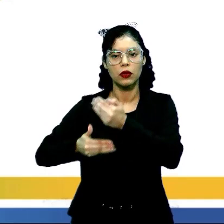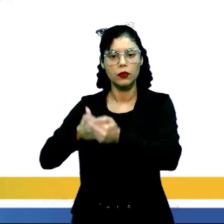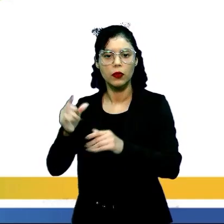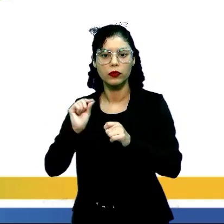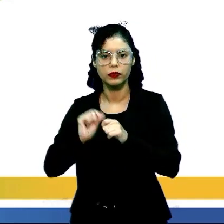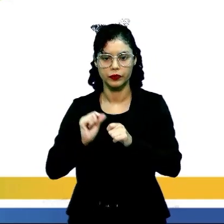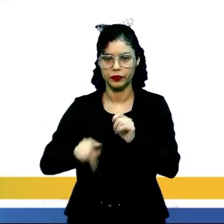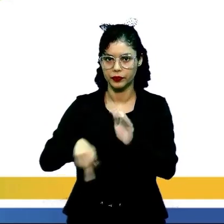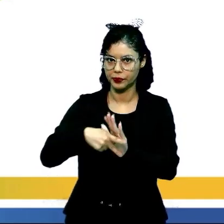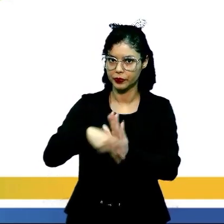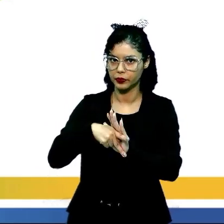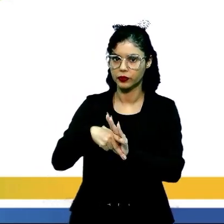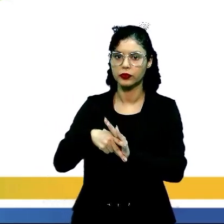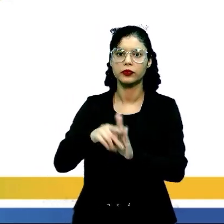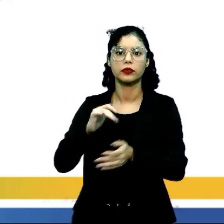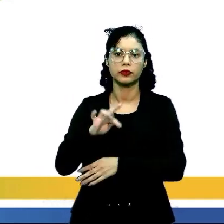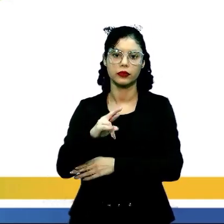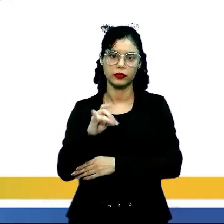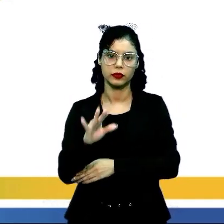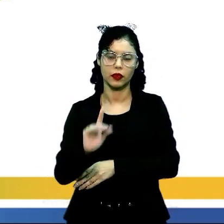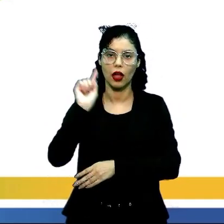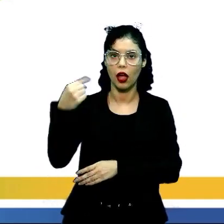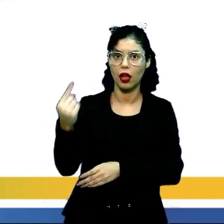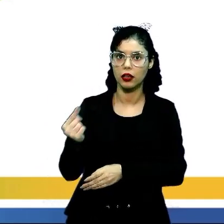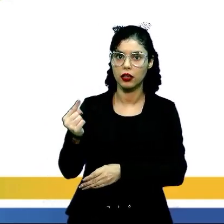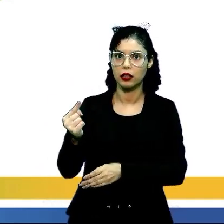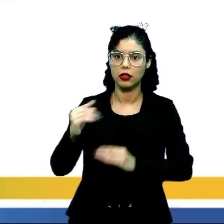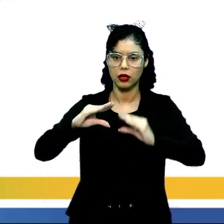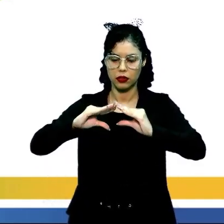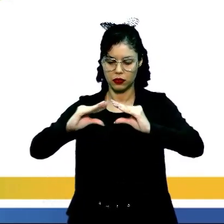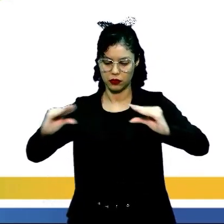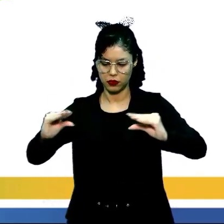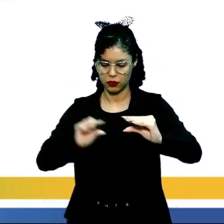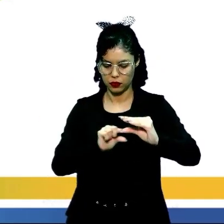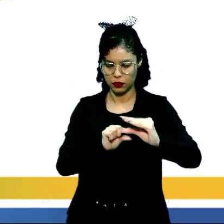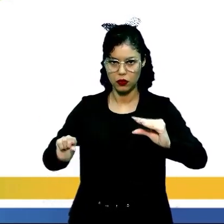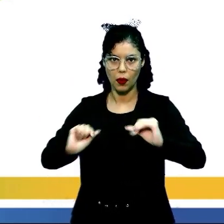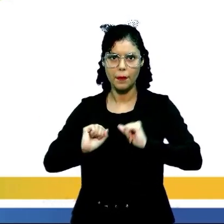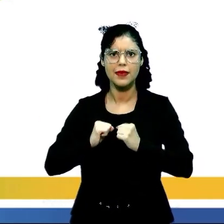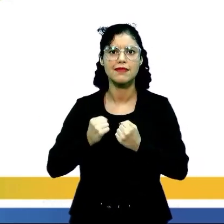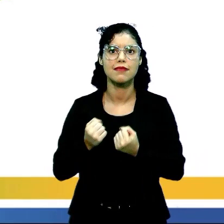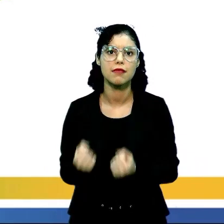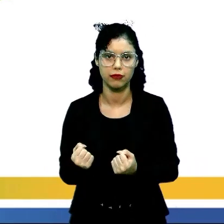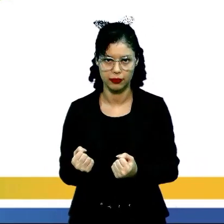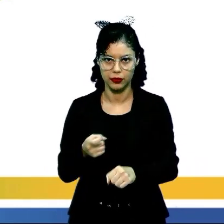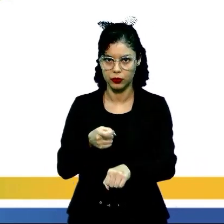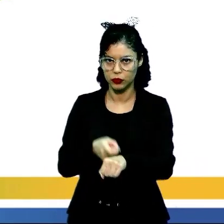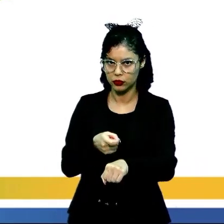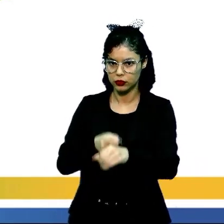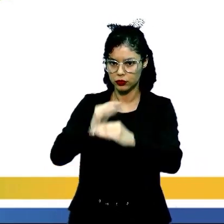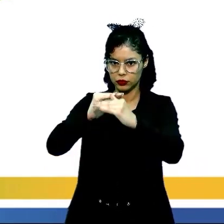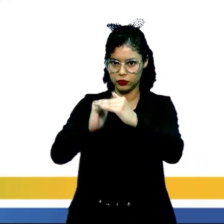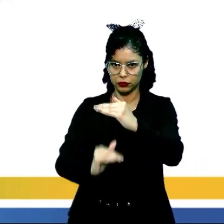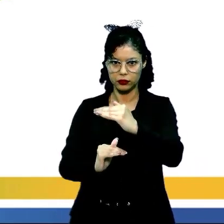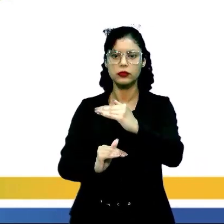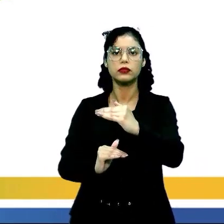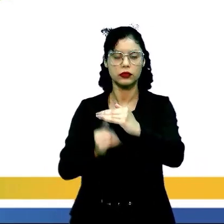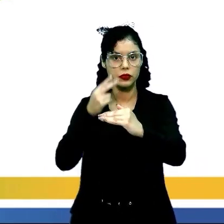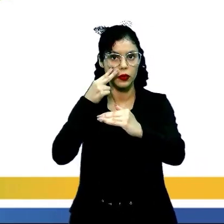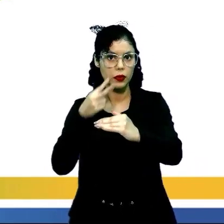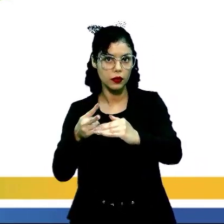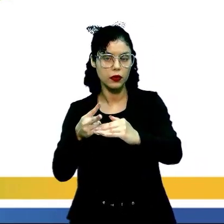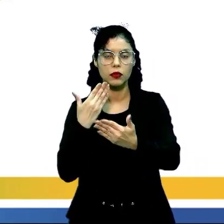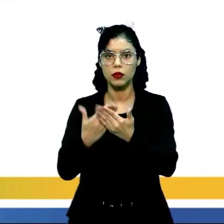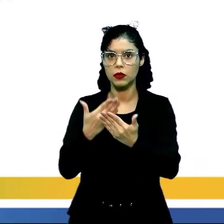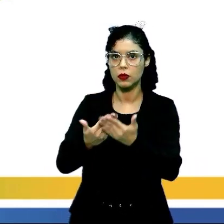flocos, há uma decantação. Aqueles resíduos mais pesados, sólidos, eles descem e isso nós vimos, né,